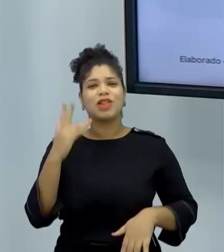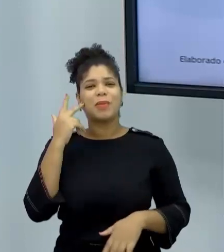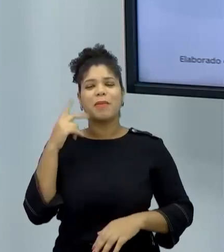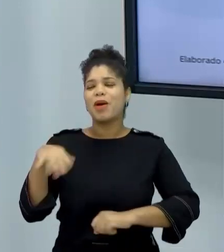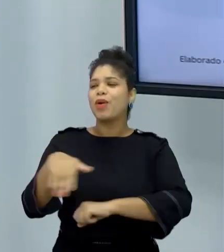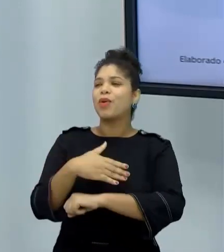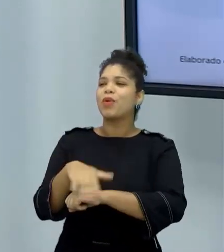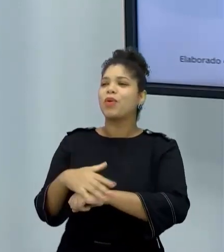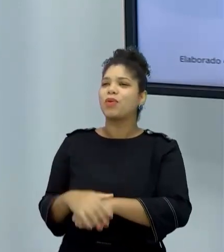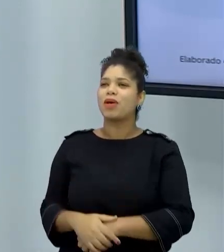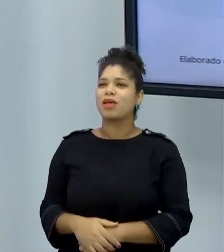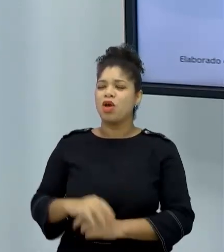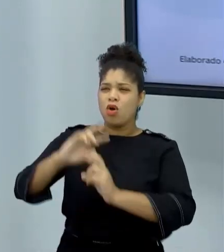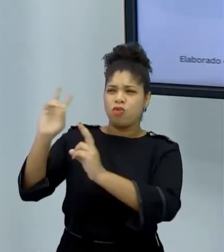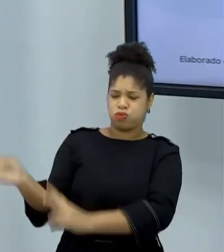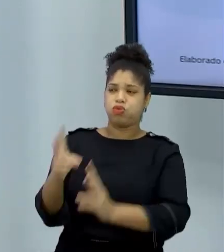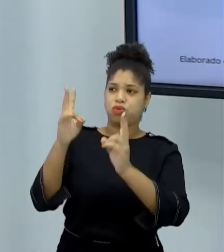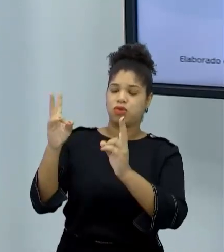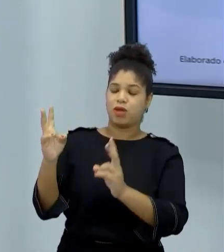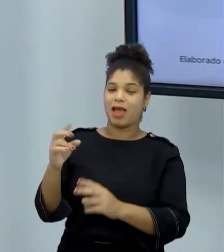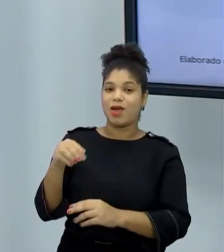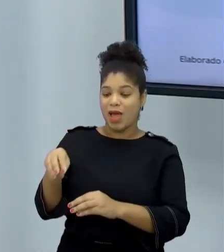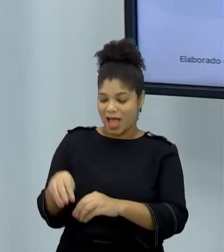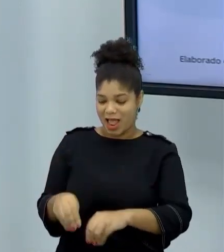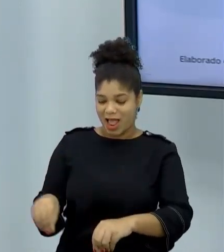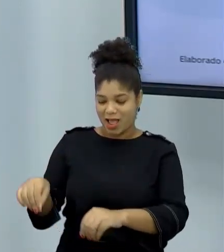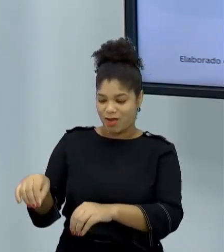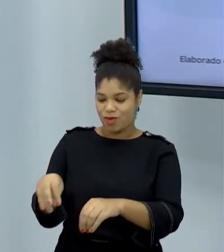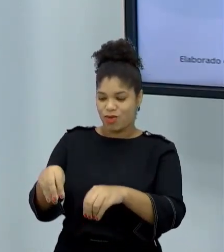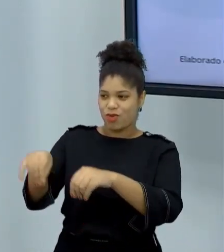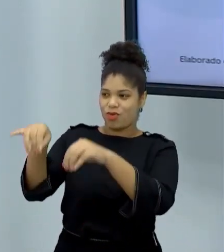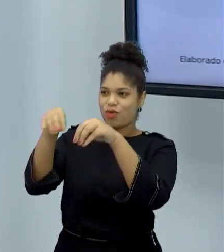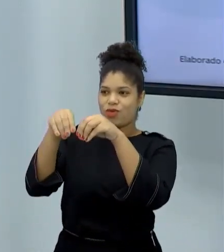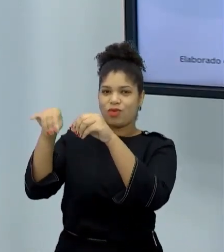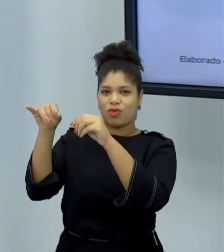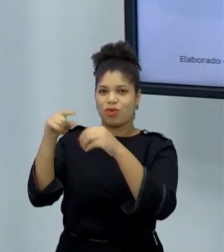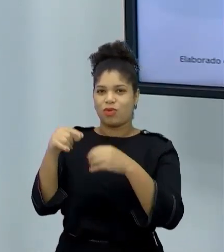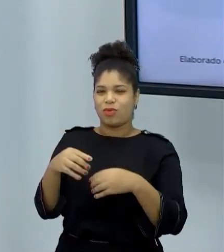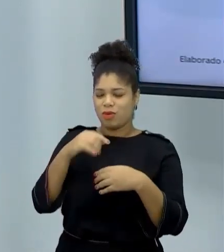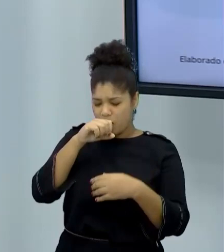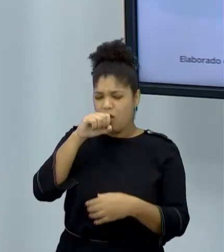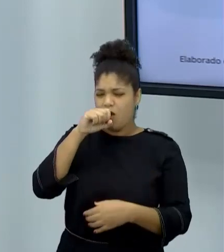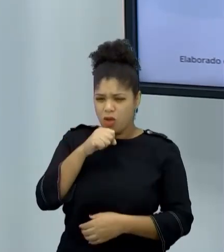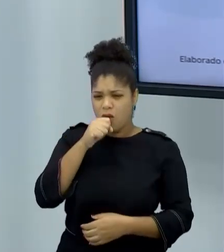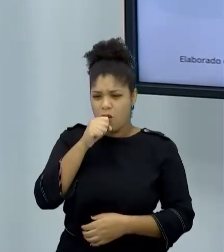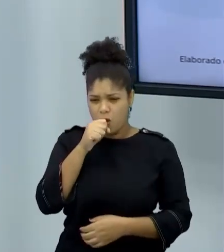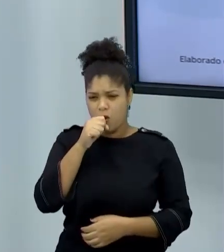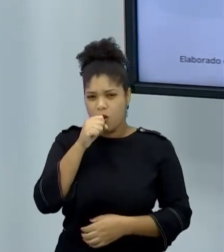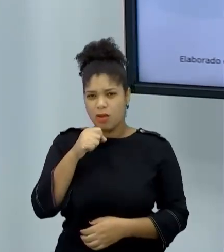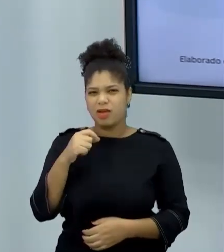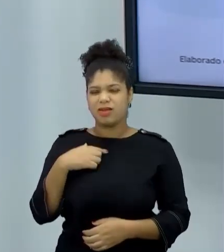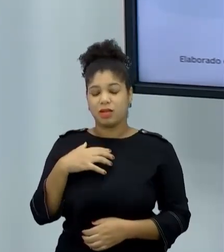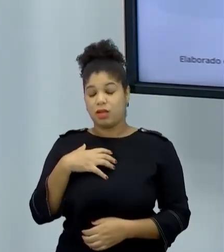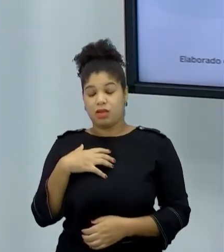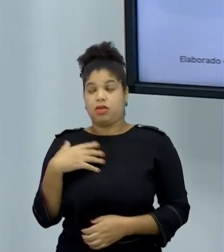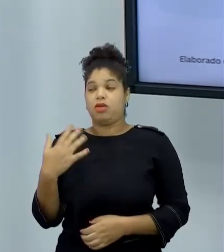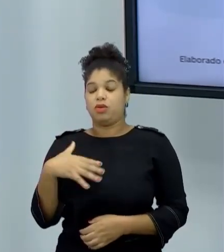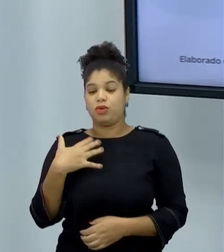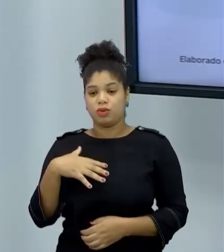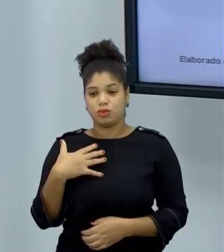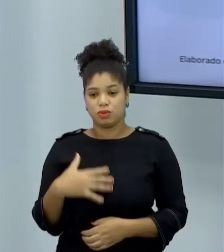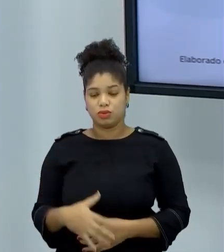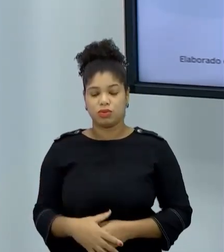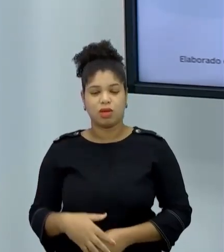mais, ela acaba muitas vezes afetando, né, a minha respiração, eu posso me sentir mal,